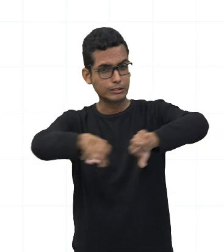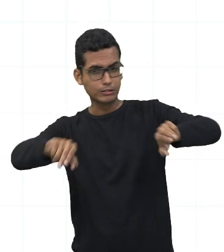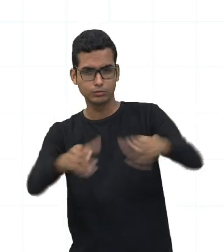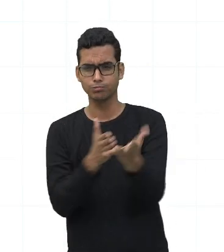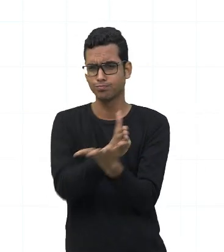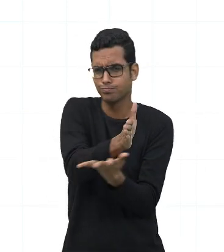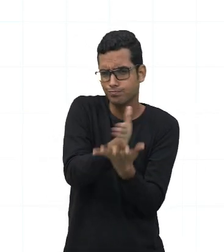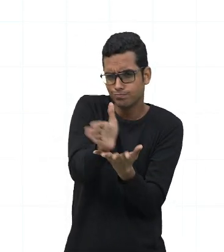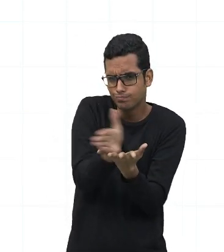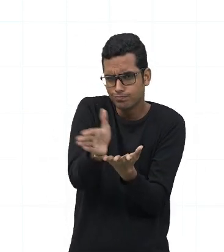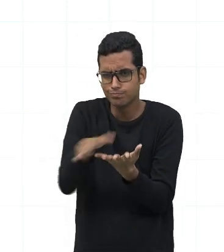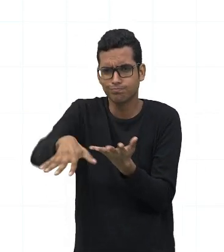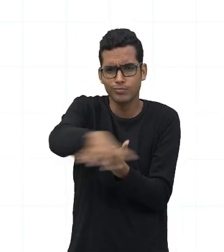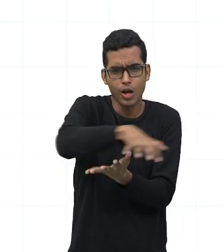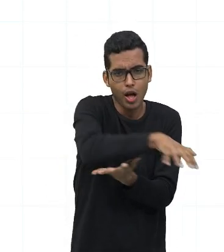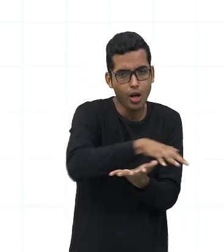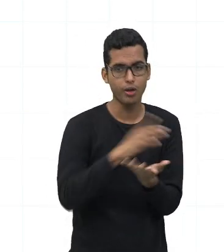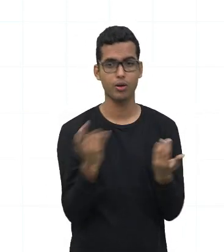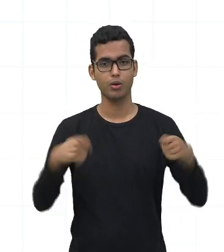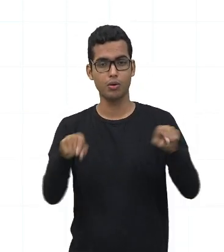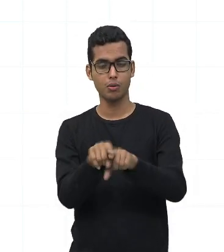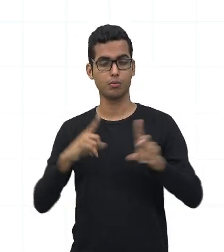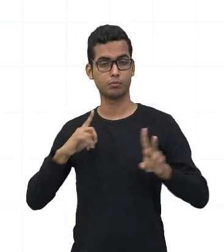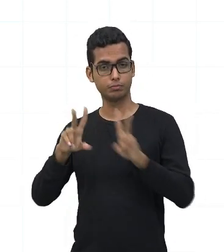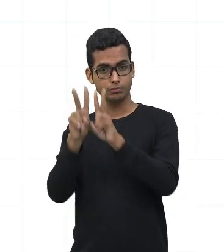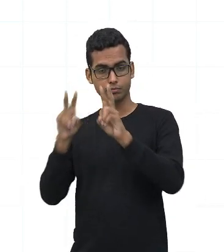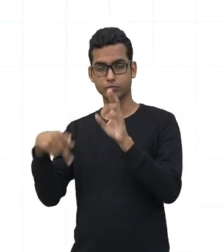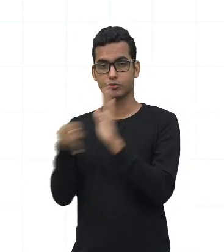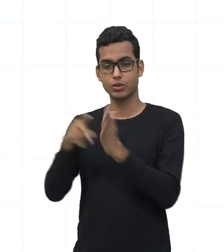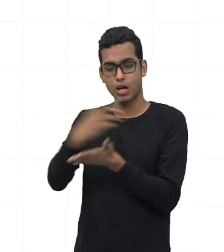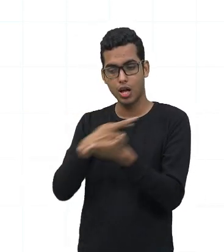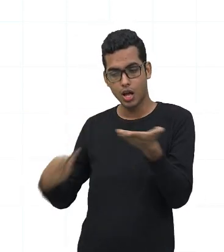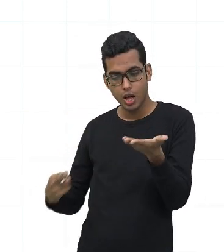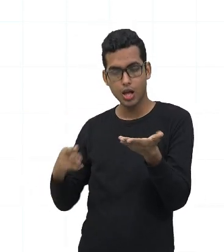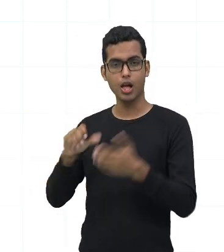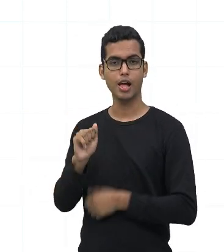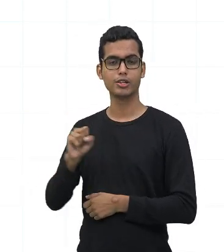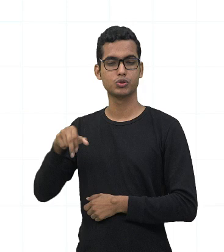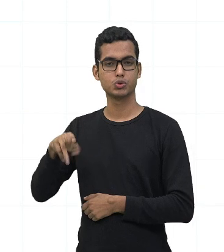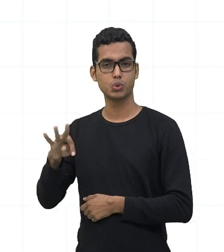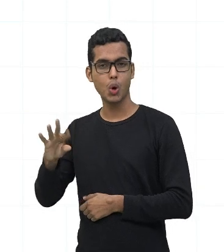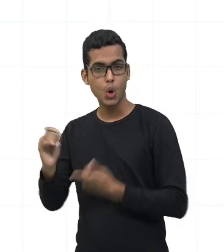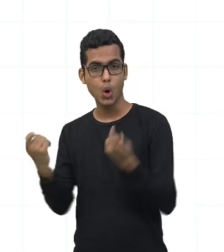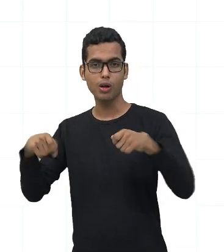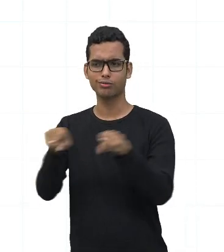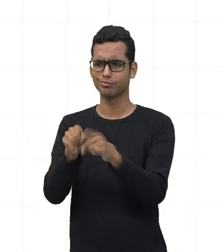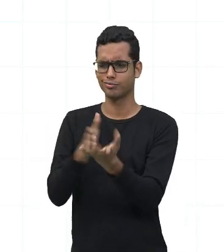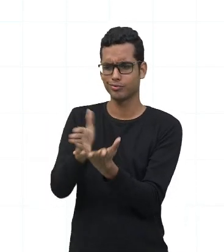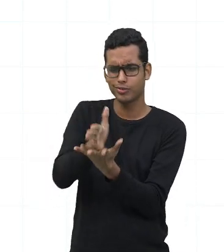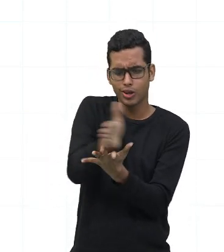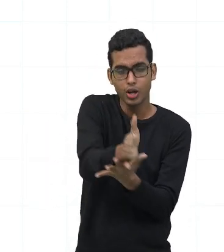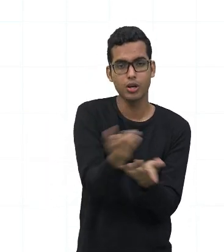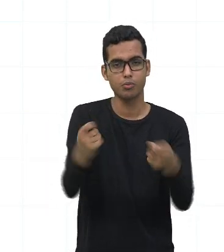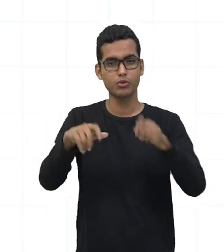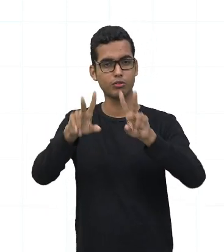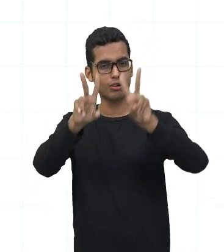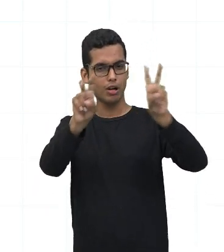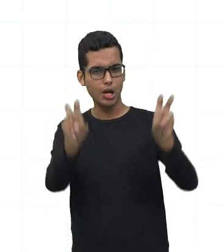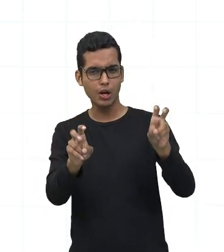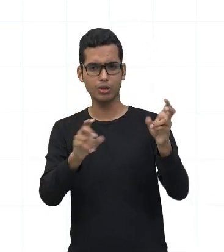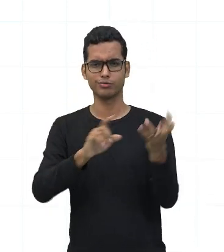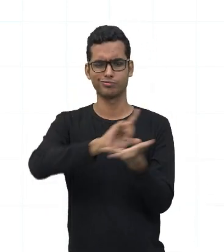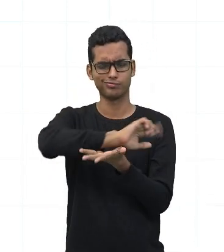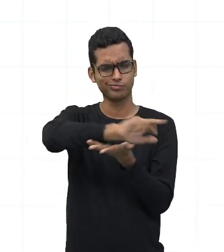amplo, né? Então, assunto de uma redação é amplo e pode ser desdobrado em vários temas.